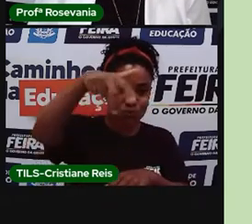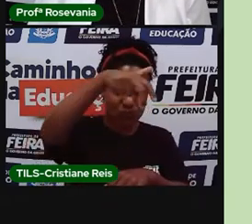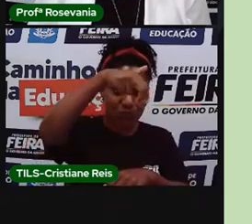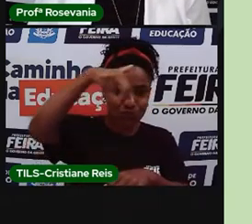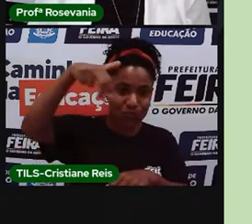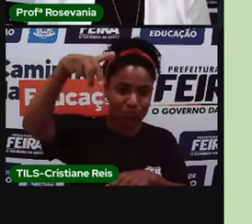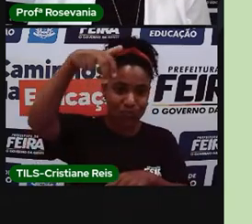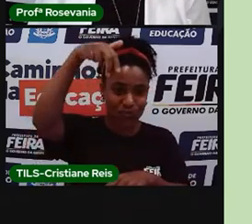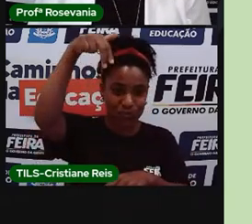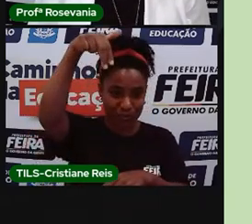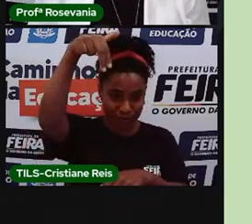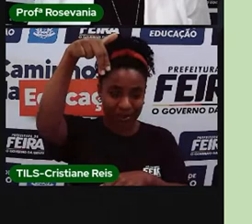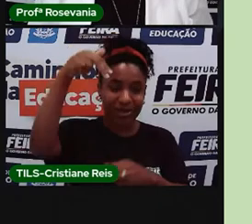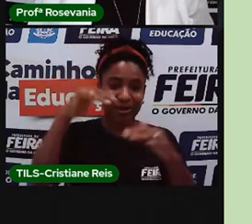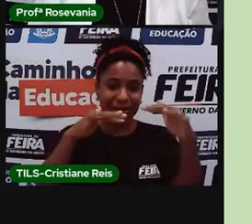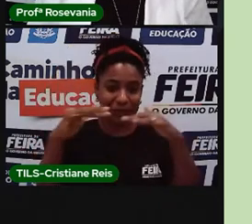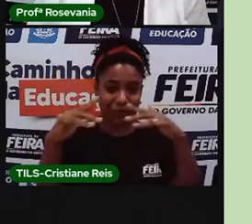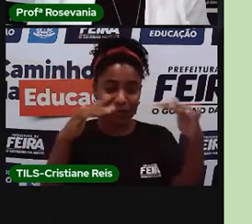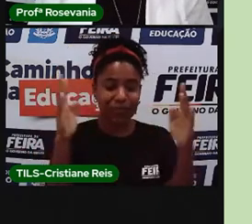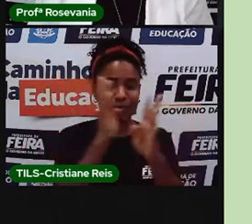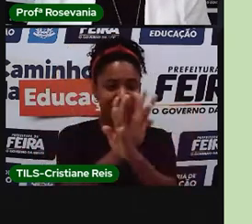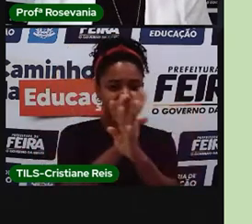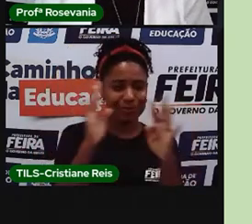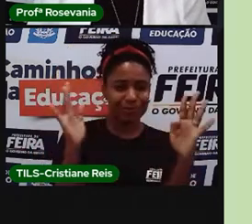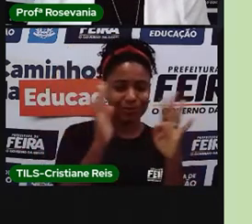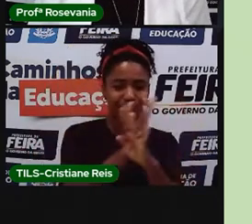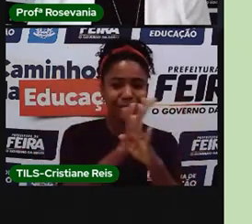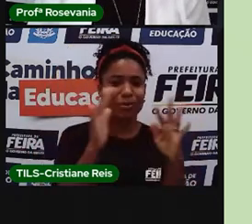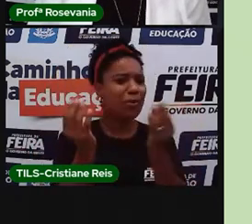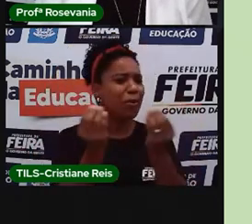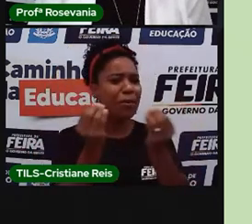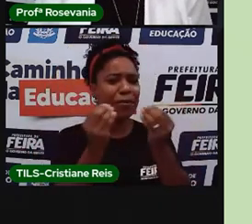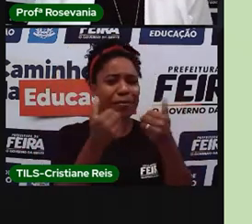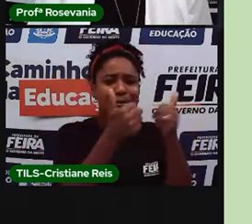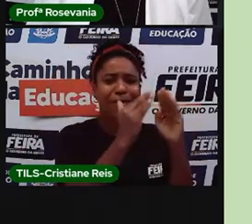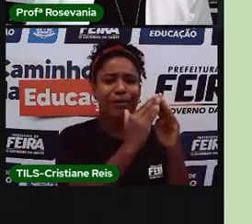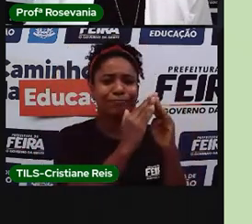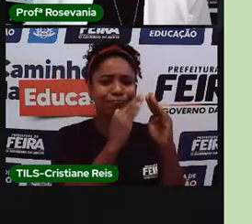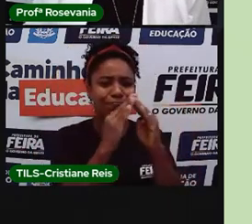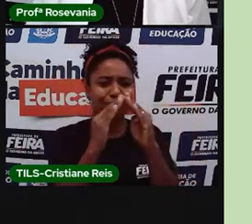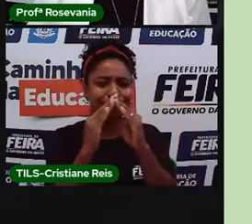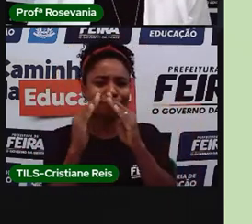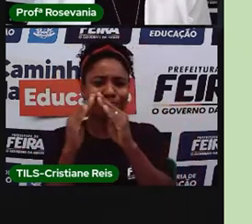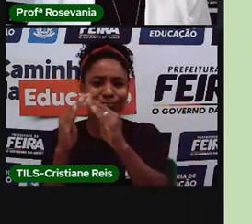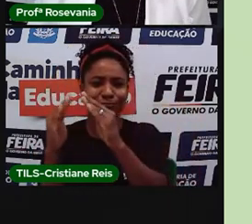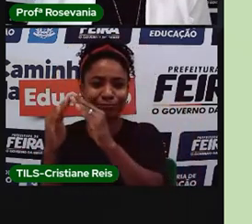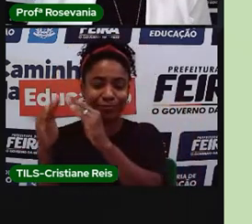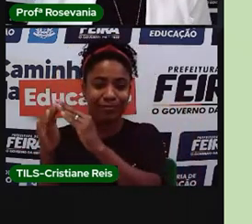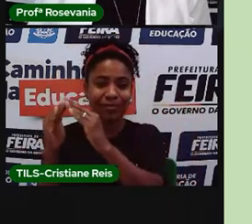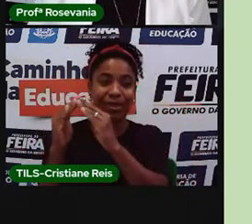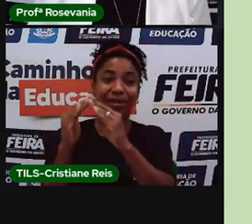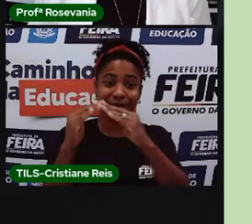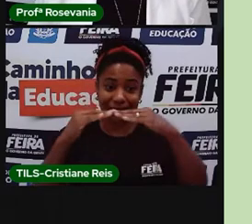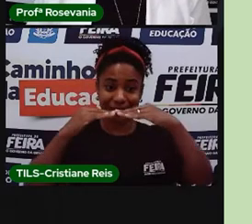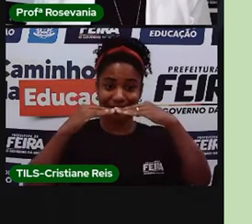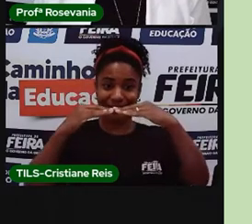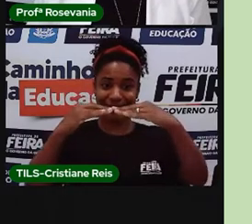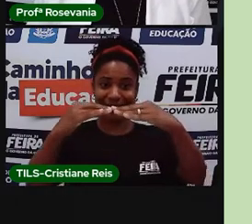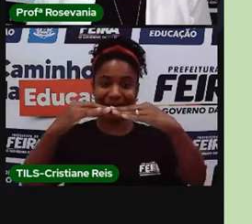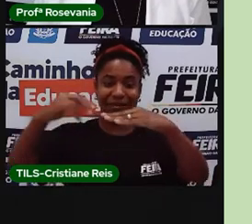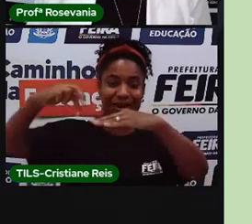E o trânsito deles, já que as casas eram todas coladinhas, né, umas nas outras, eram pelos telhados, né,